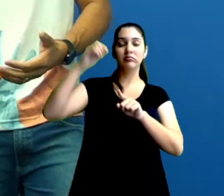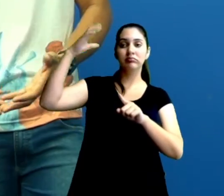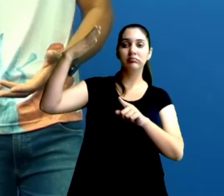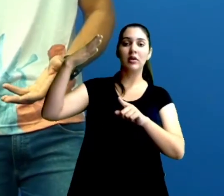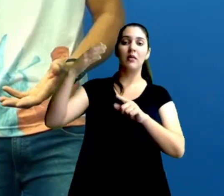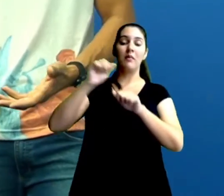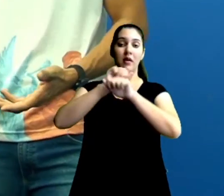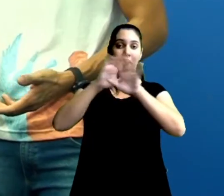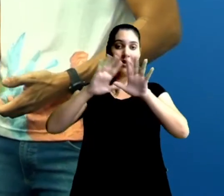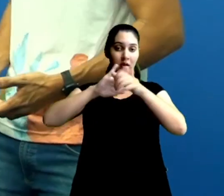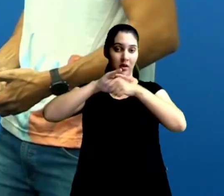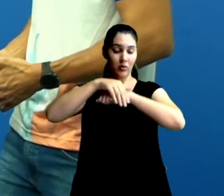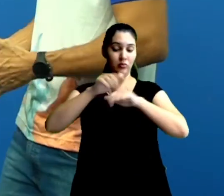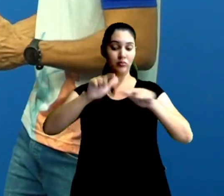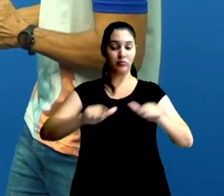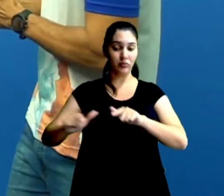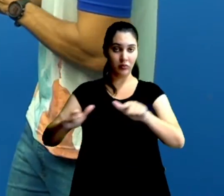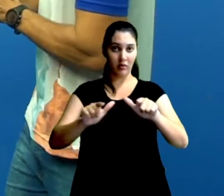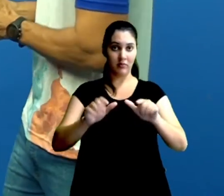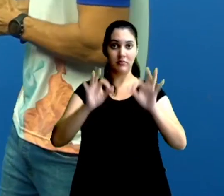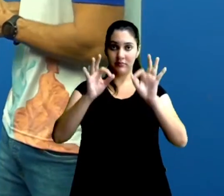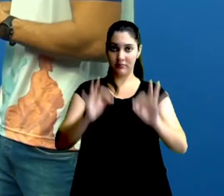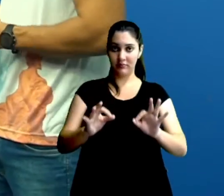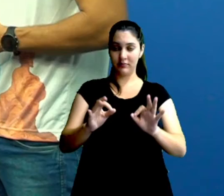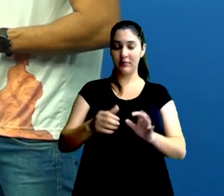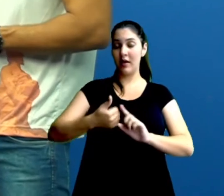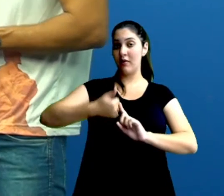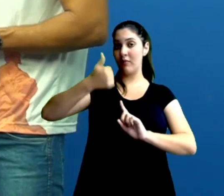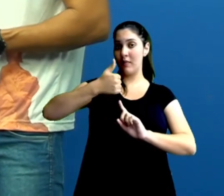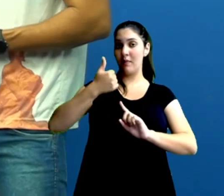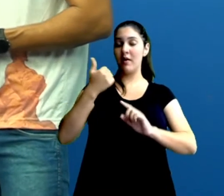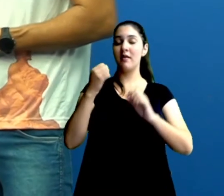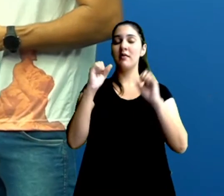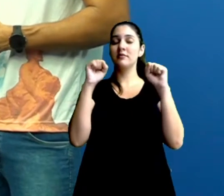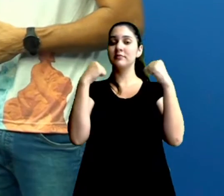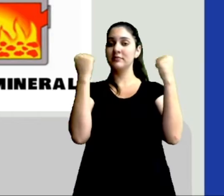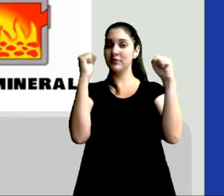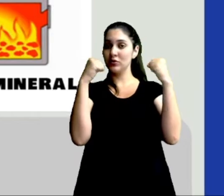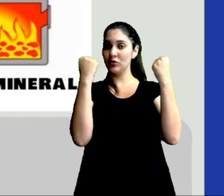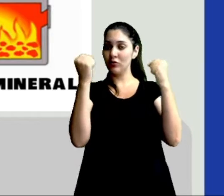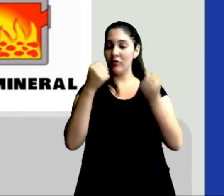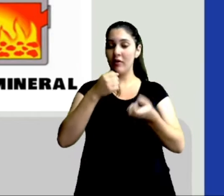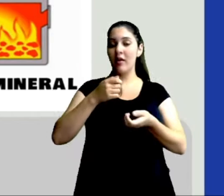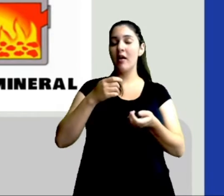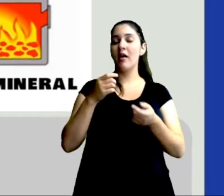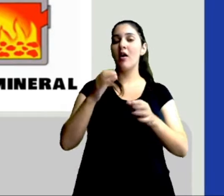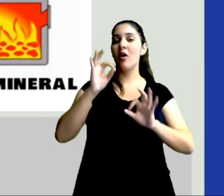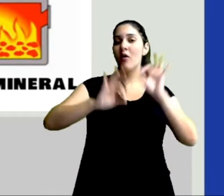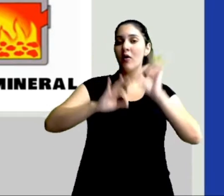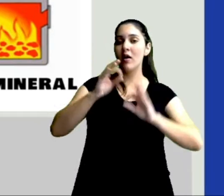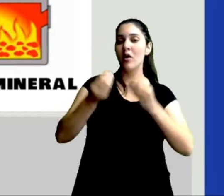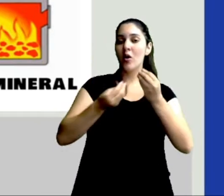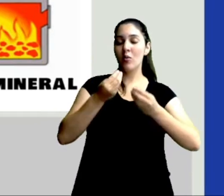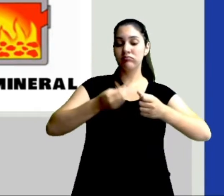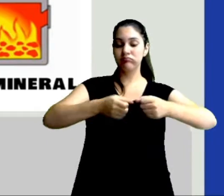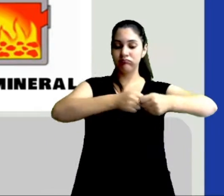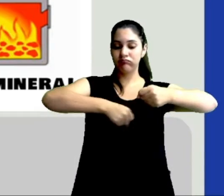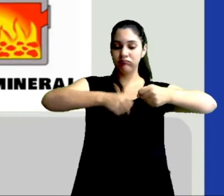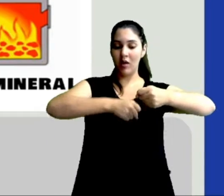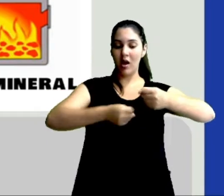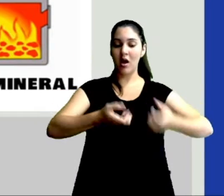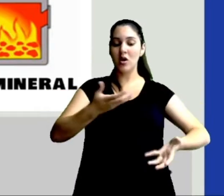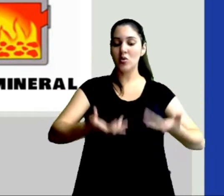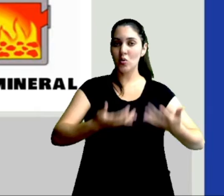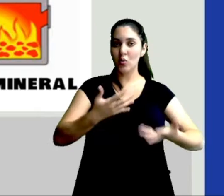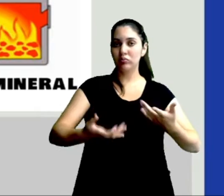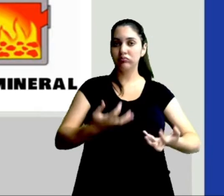noite esses ambientes, tá certo? As primeiras indústrias funcionavam a partir das máquinas a vapor,